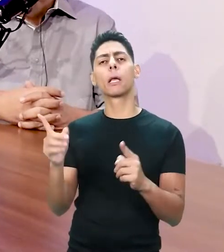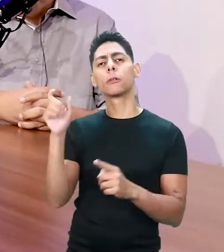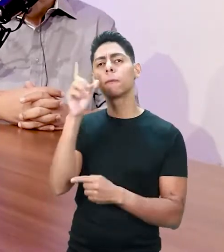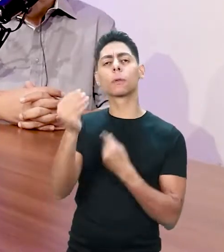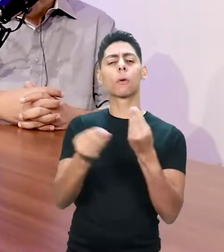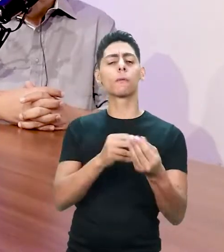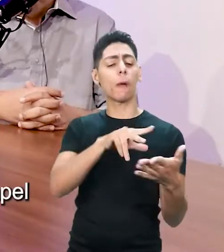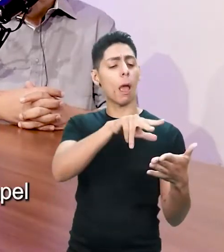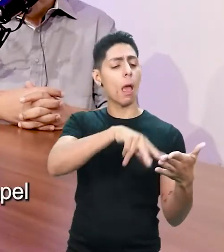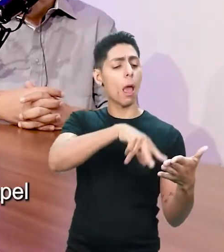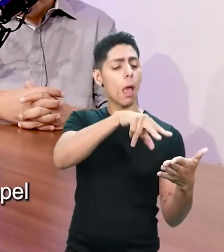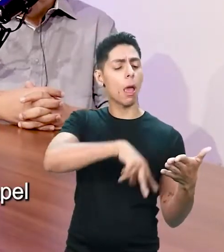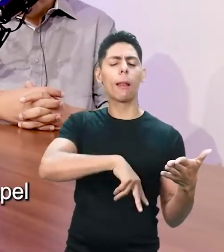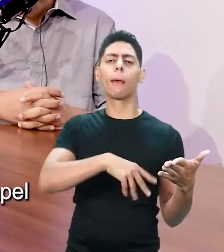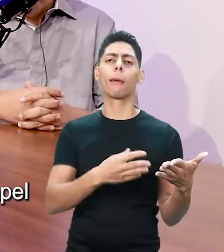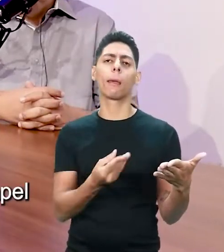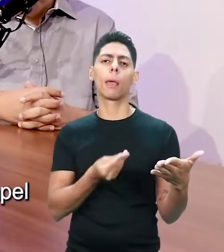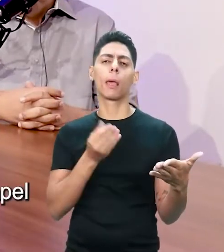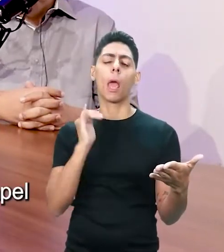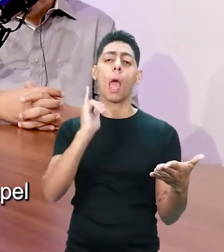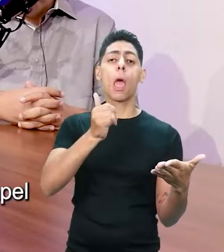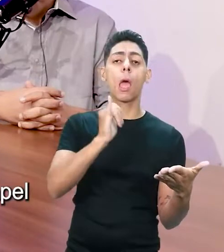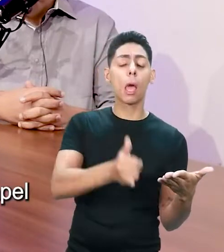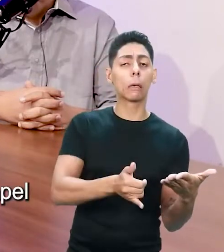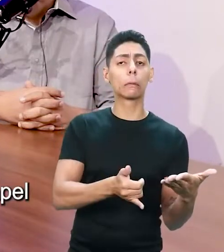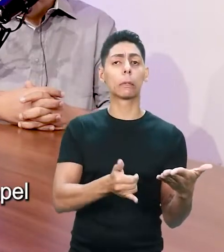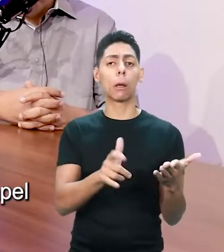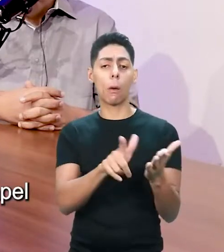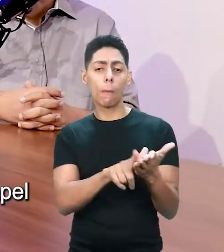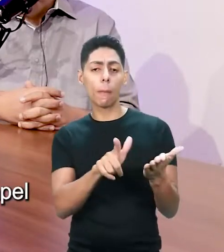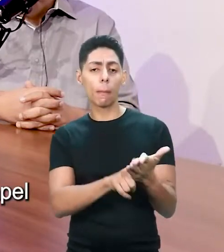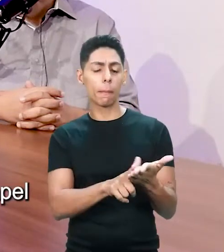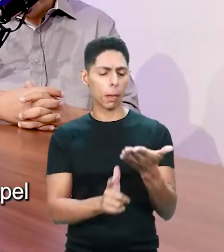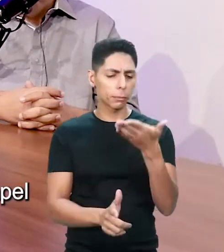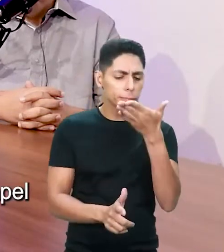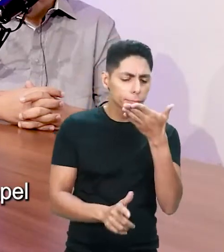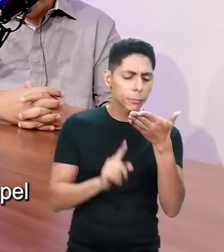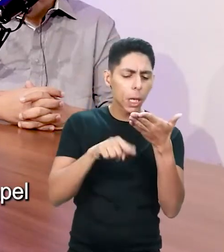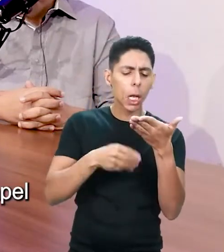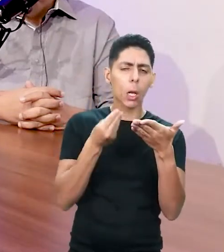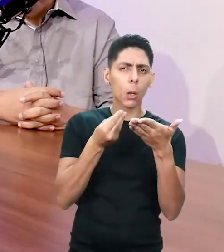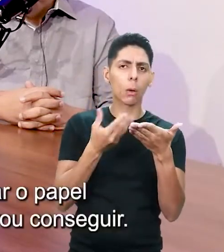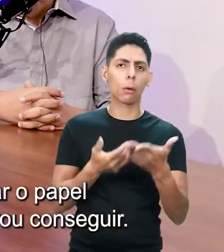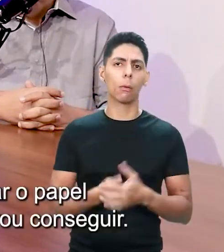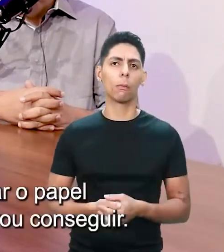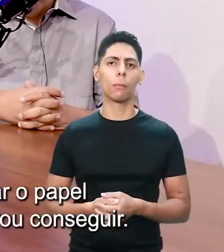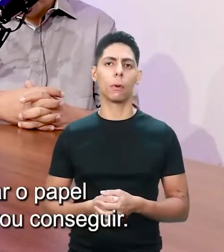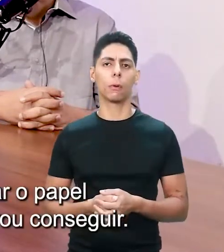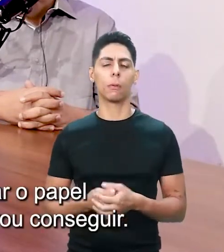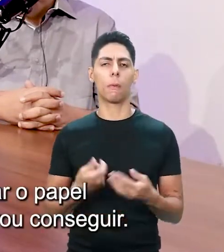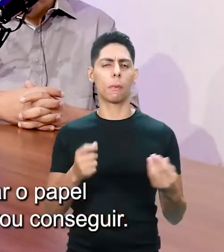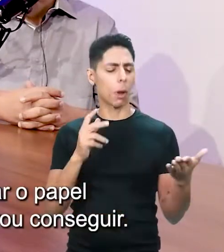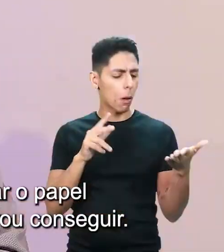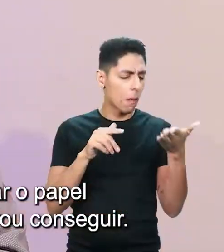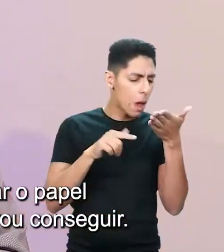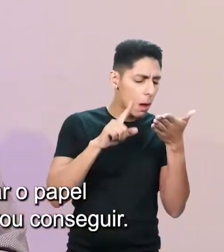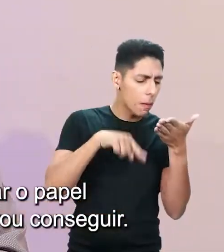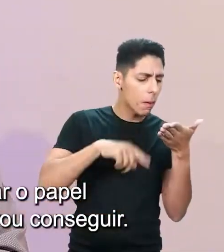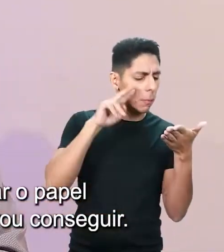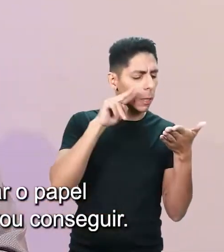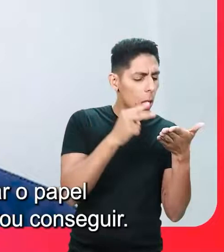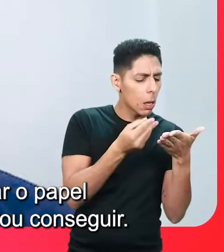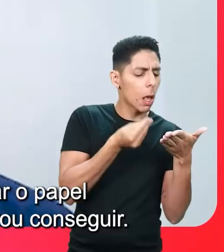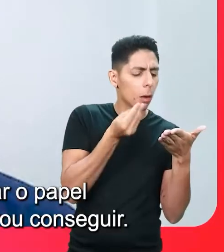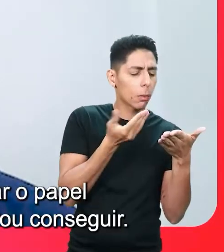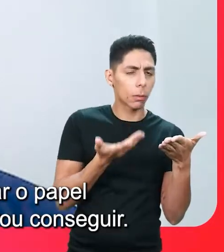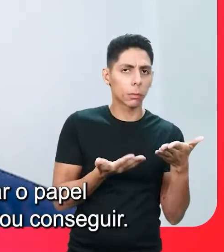ler noticiário? Como é que você vai ler tudo isso com o papel encostado no rosto? Né? Eu sou baixa visão, tenho que encostar o papel para ler, ou a tela do